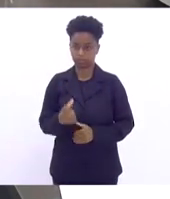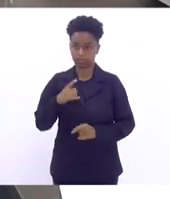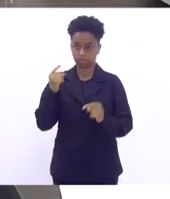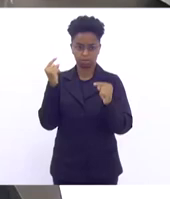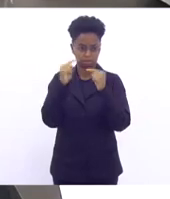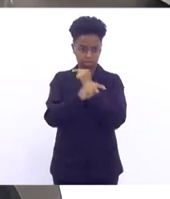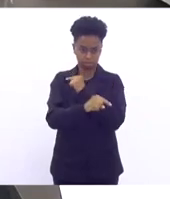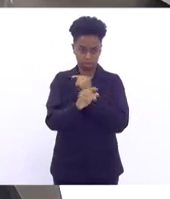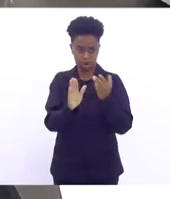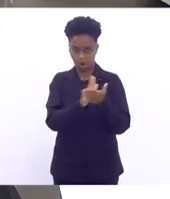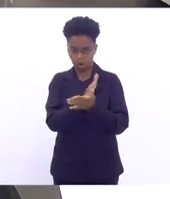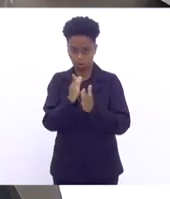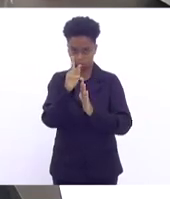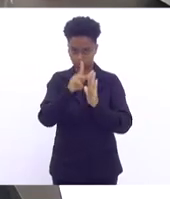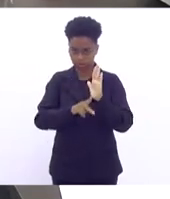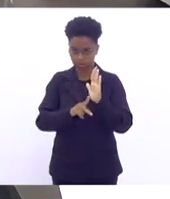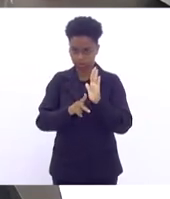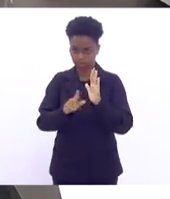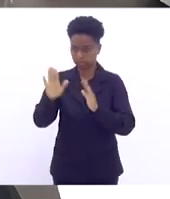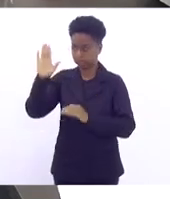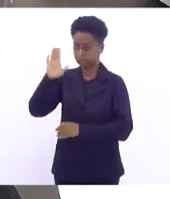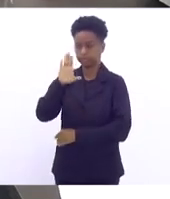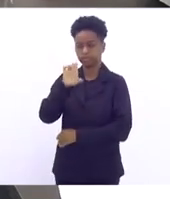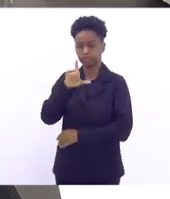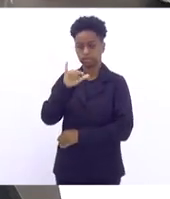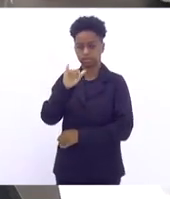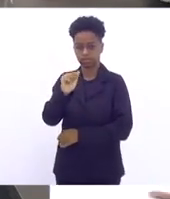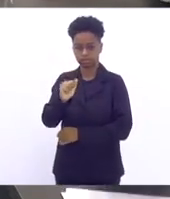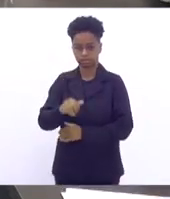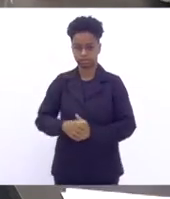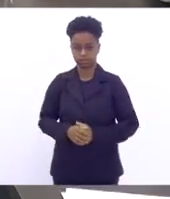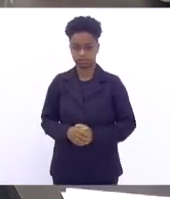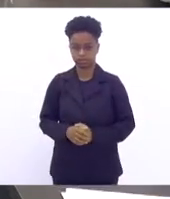em algum desses projetos por não deputada Célia